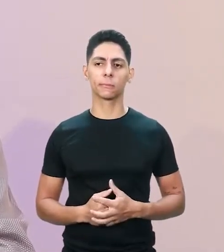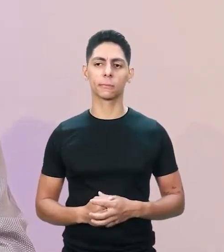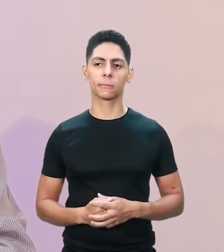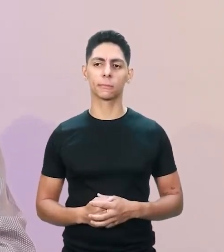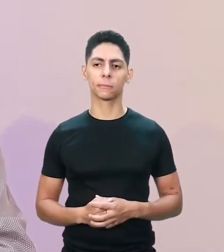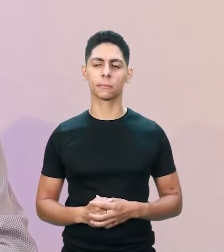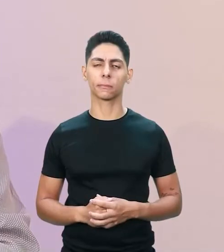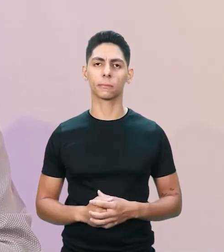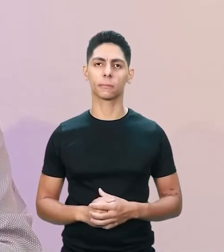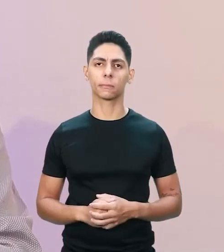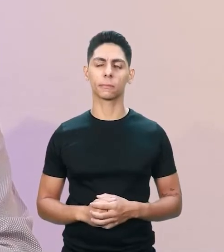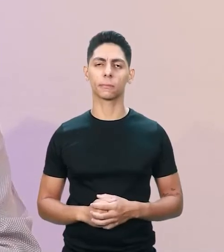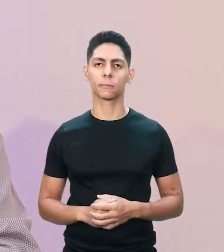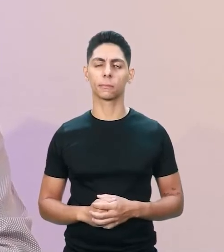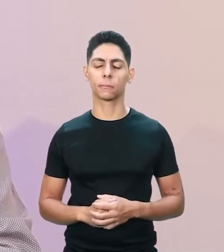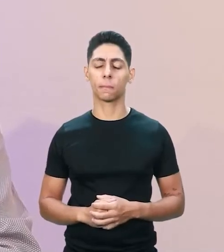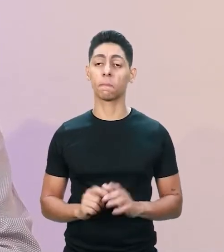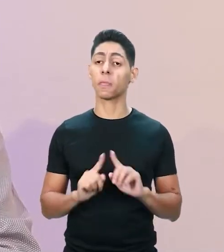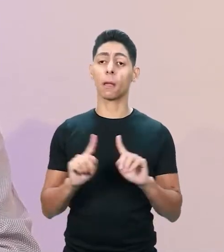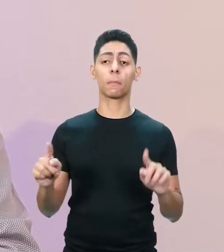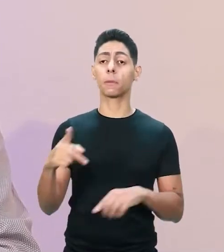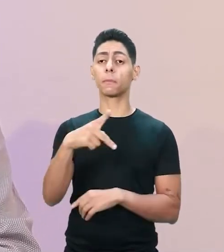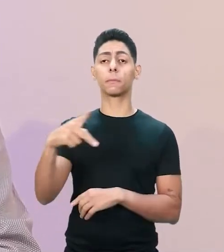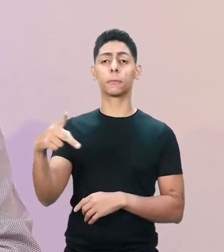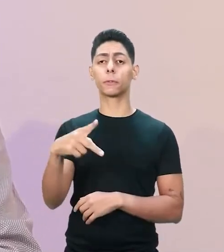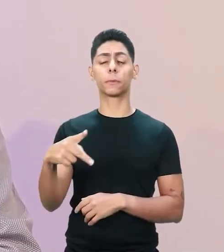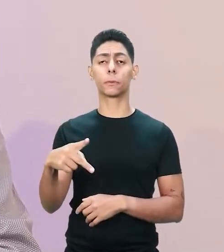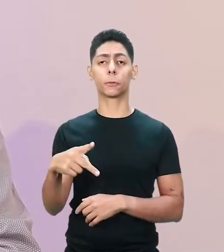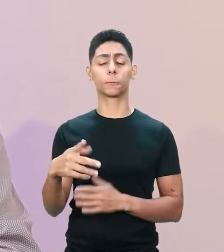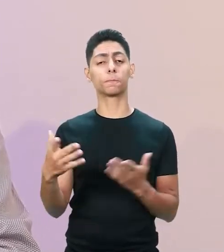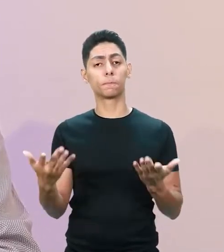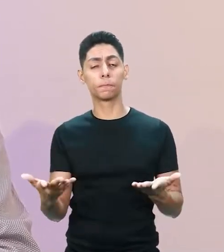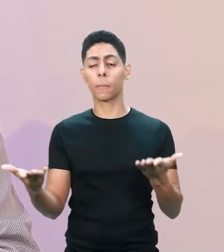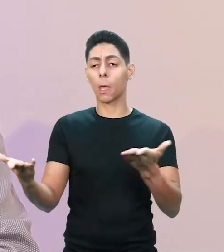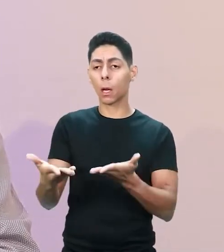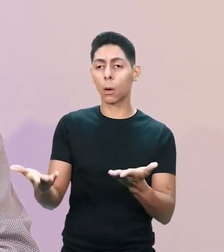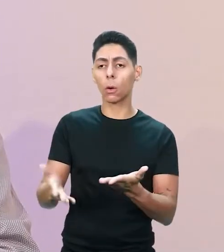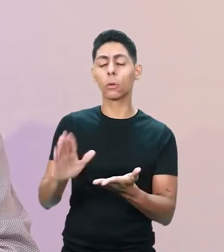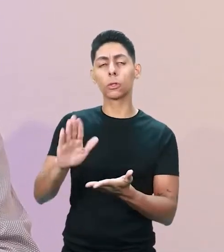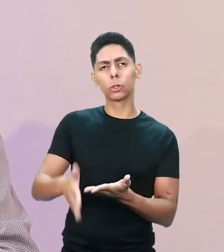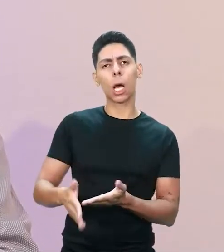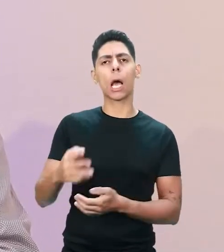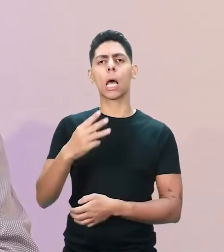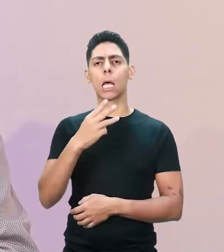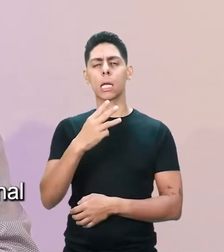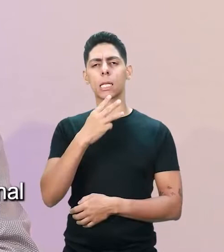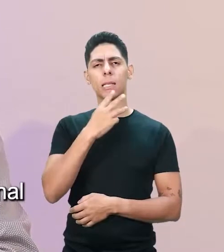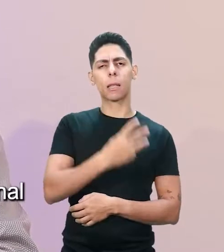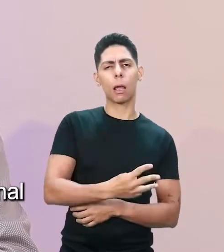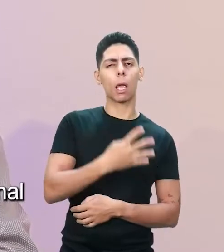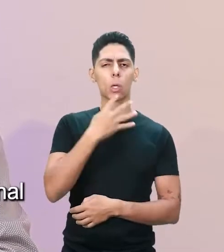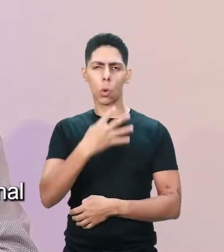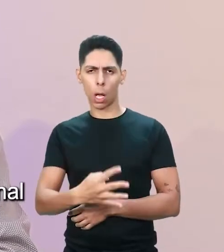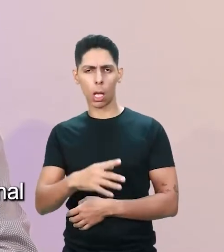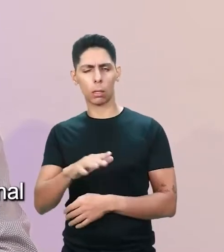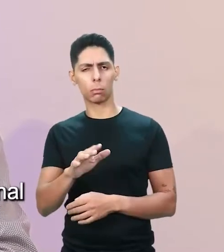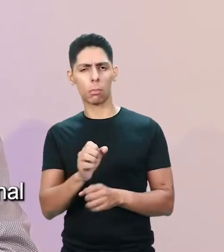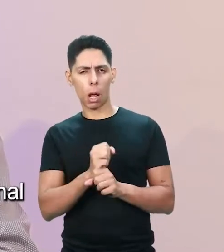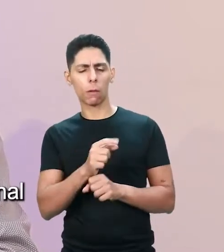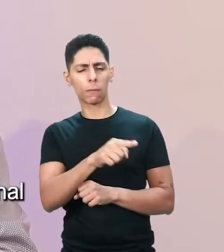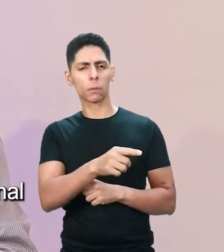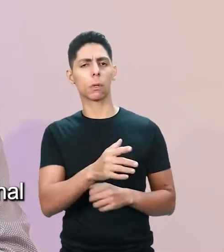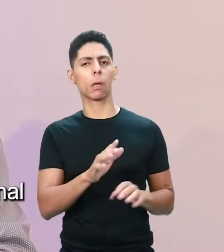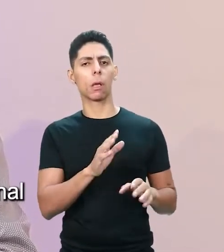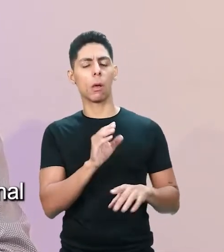Maravilha, bom demais. Mas, professor, agora... Aí, há uns 3, 4 anos, o senhor cuida das comunicações